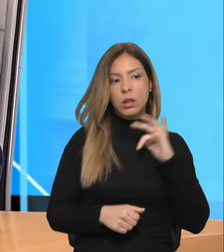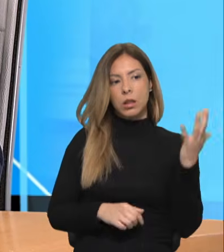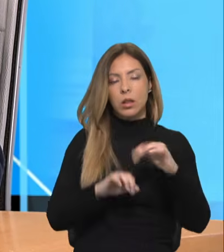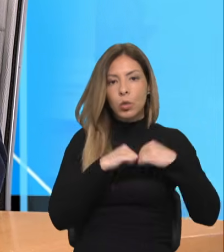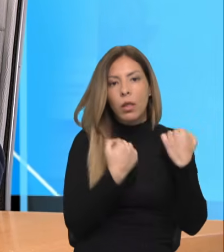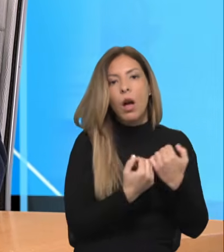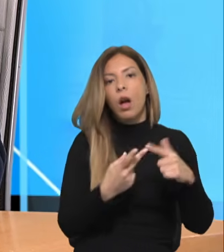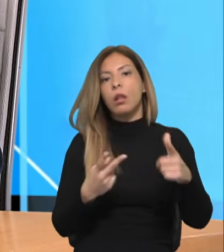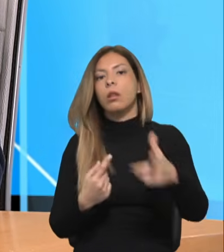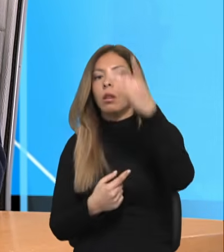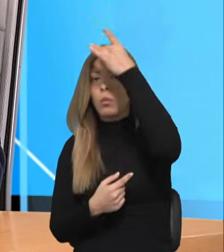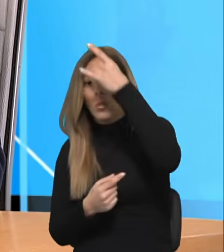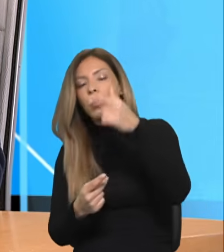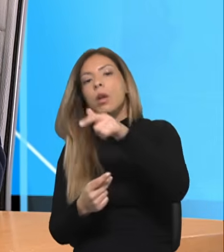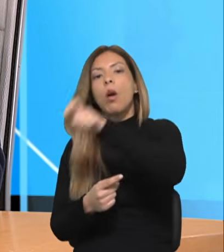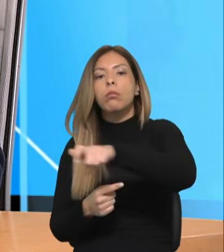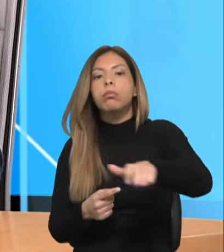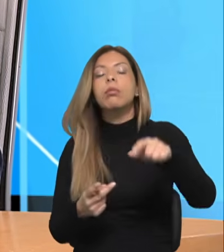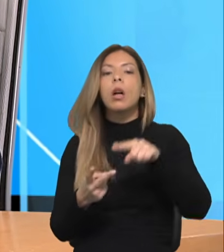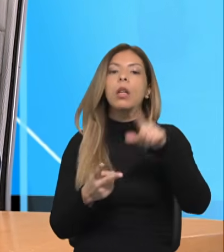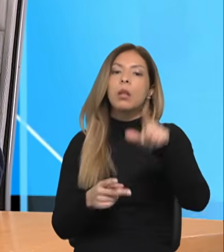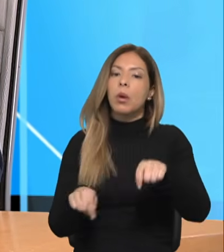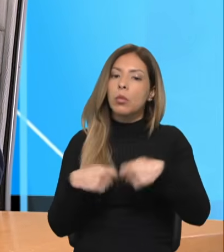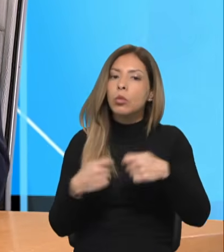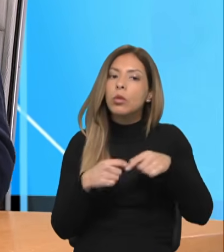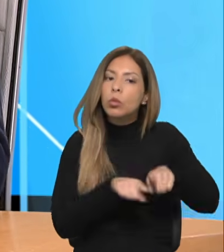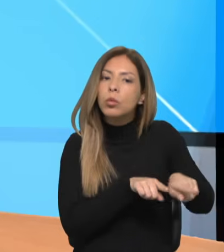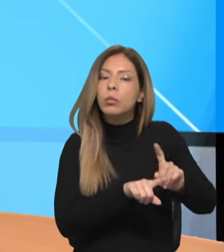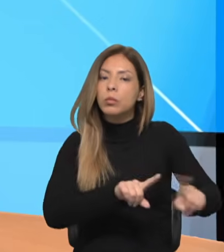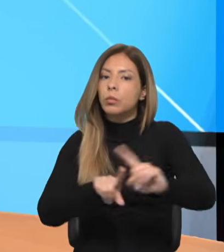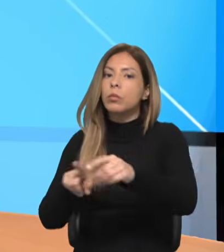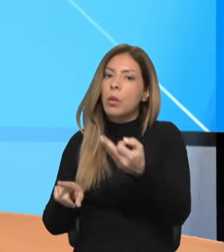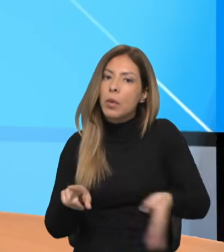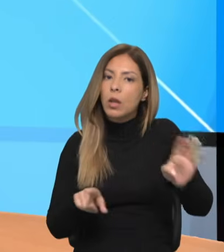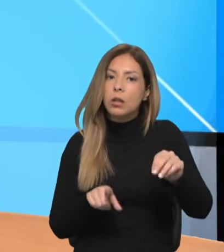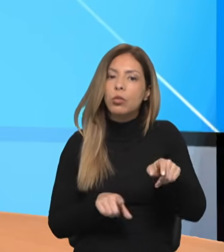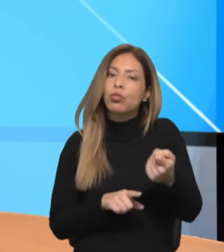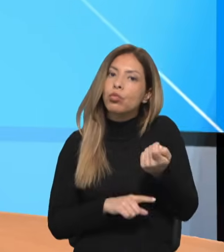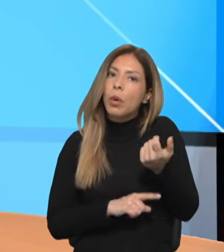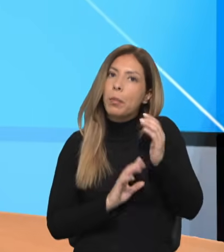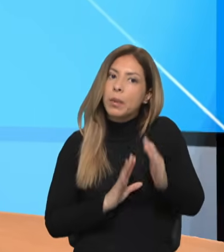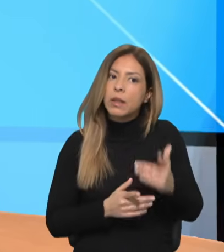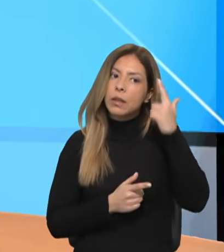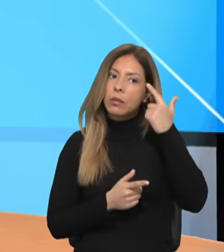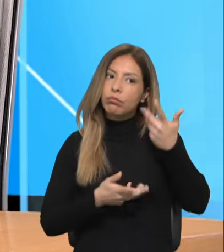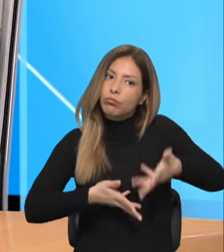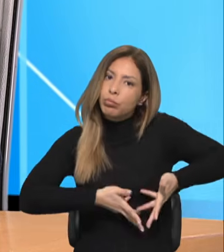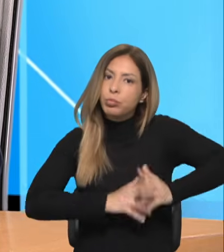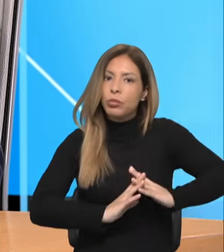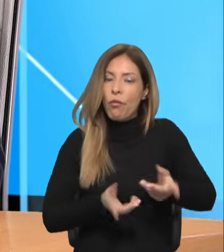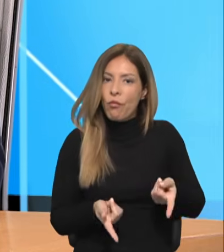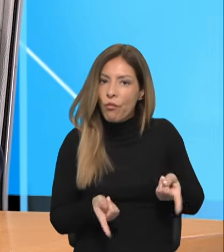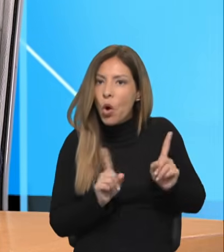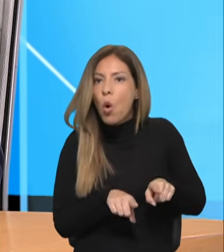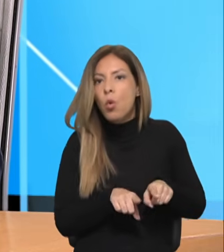às oposições e, por exemplo, ao Partido Socialista, que precisa um pouco de recompor-se e, aliás,